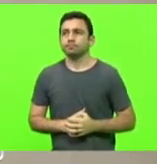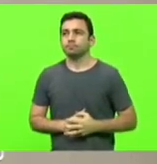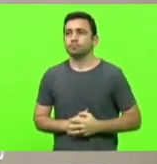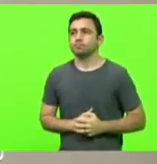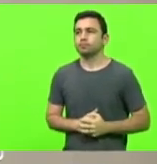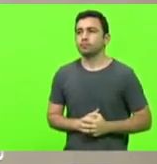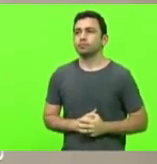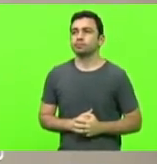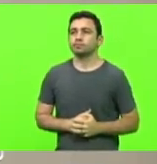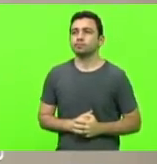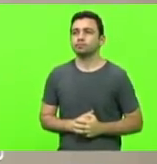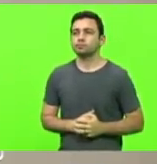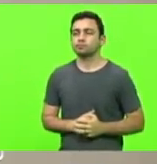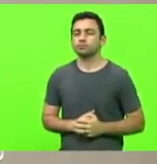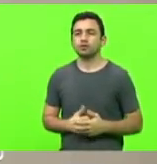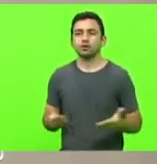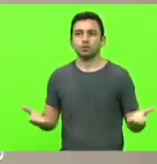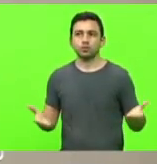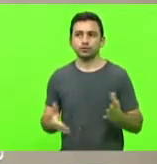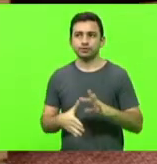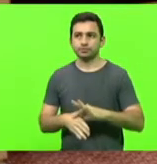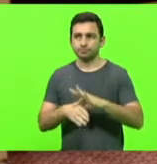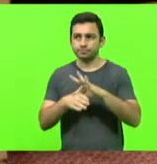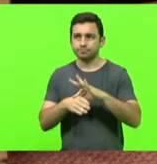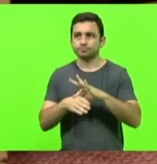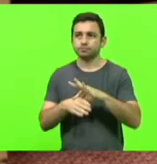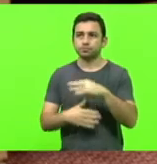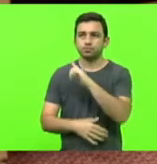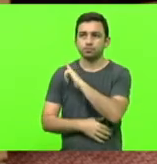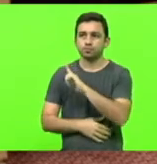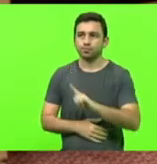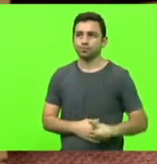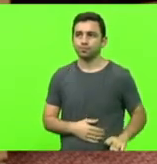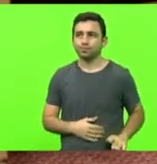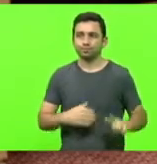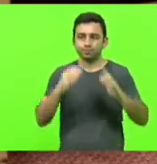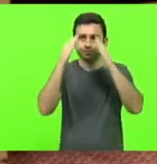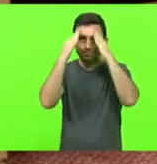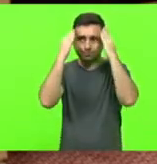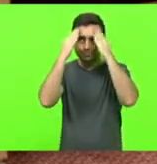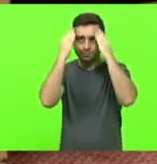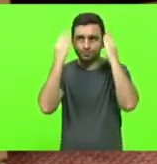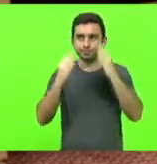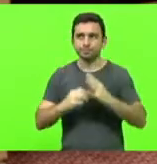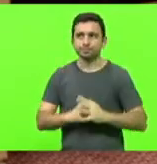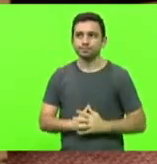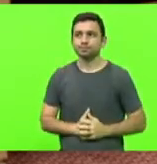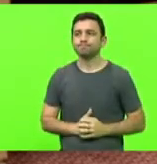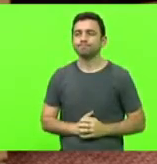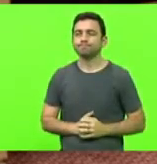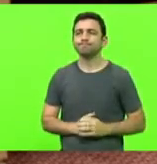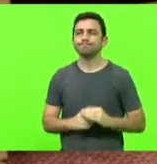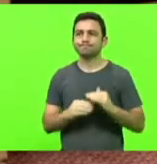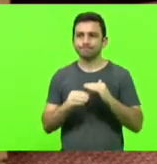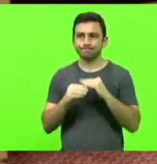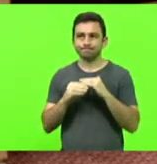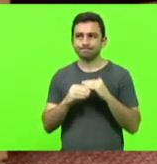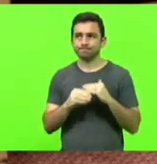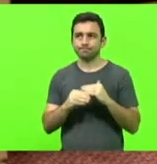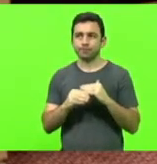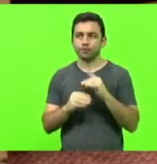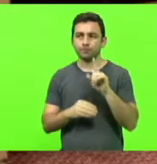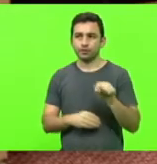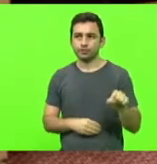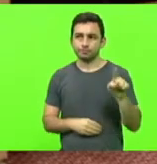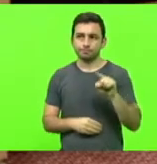encaminhamento de voto, com a palavra o líder do governo, deputado José Milton Schaefer. É na mesma, quase na mesma toada do veto anterior